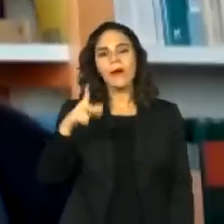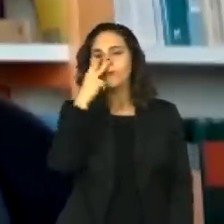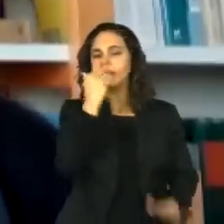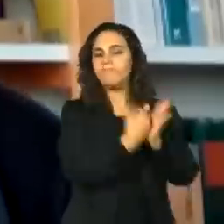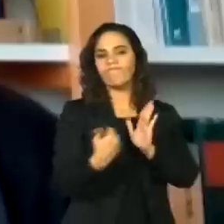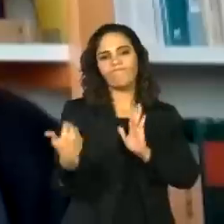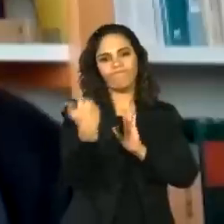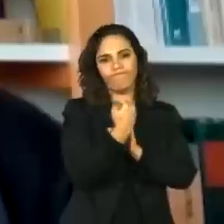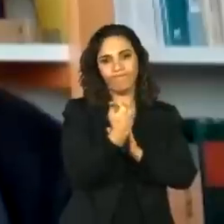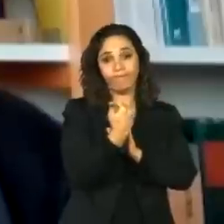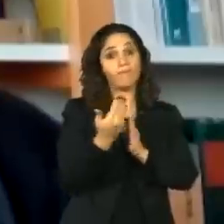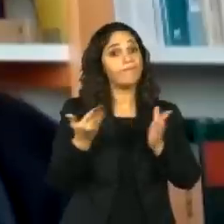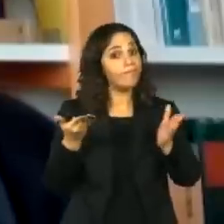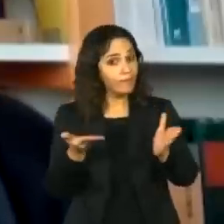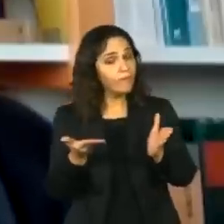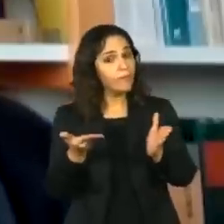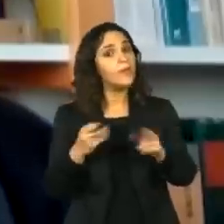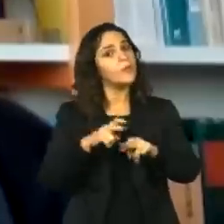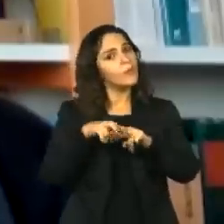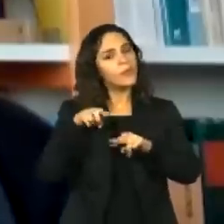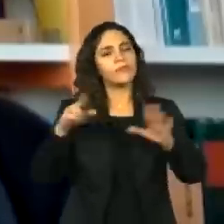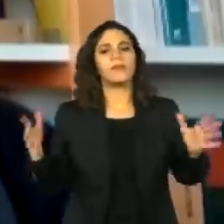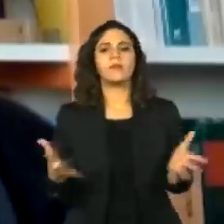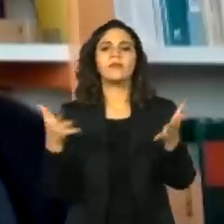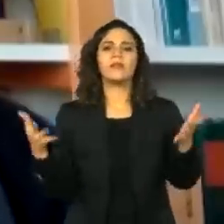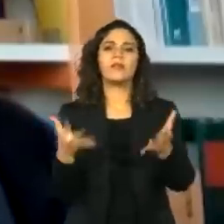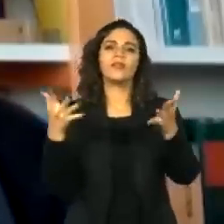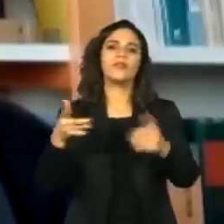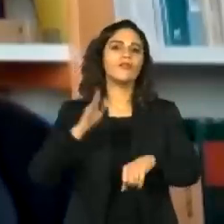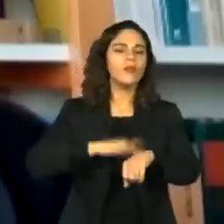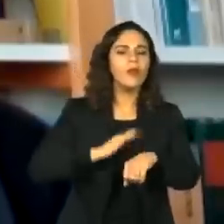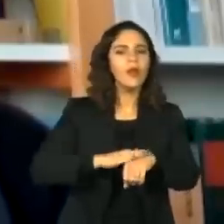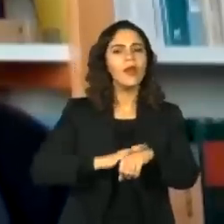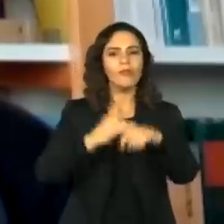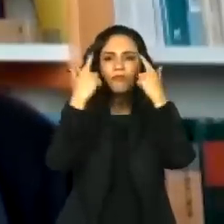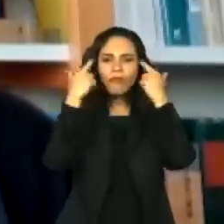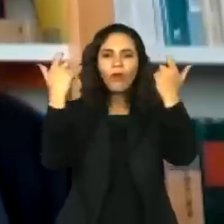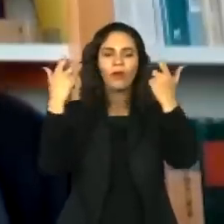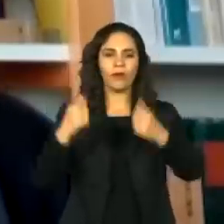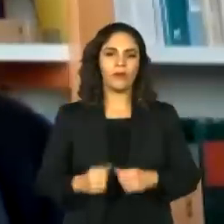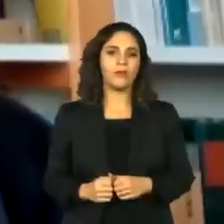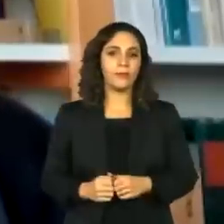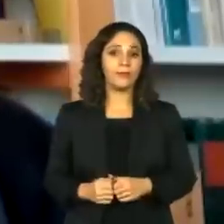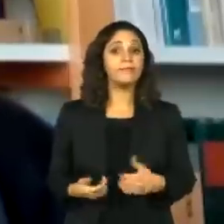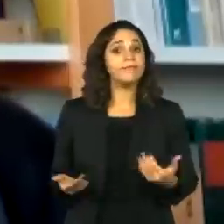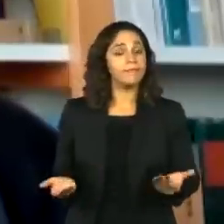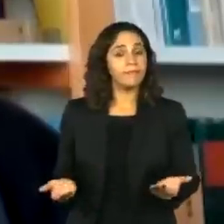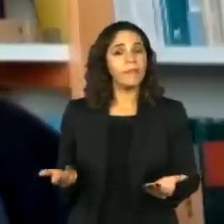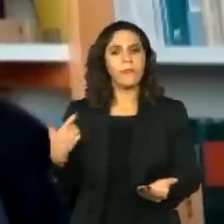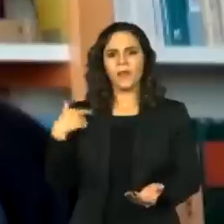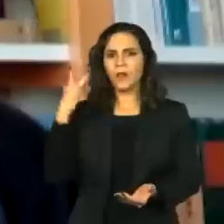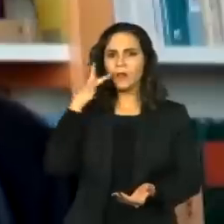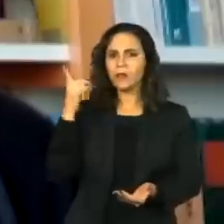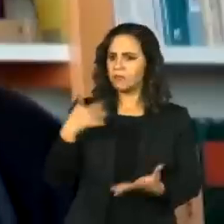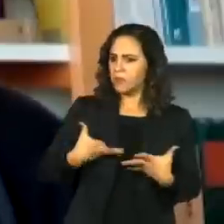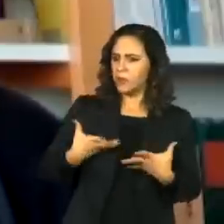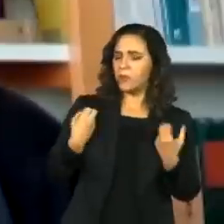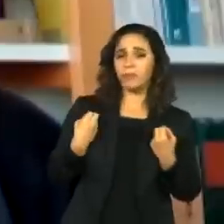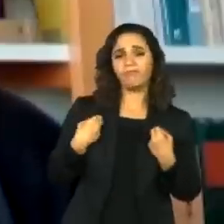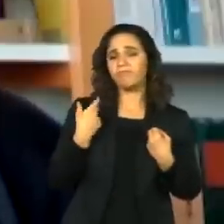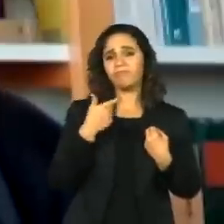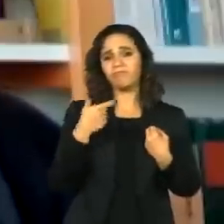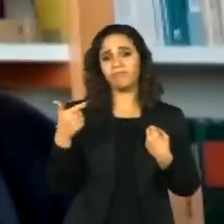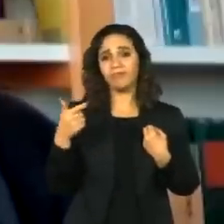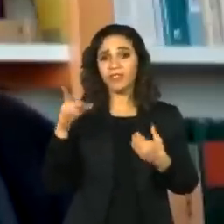extremistas. E o extremismo incentiva esse tipo de atos de violência. Então, eu não acho que esse ato foi uma surpresa. Ele foi,